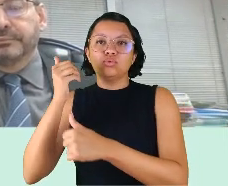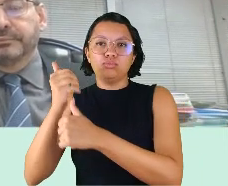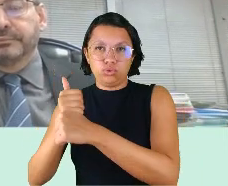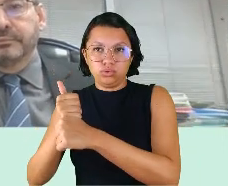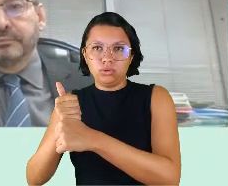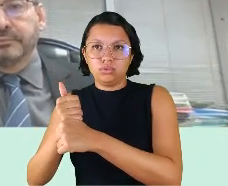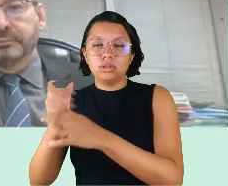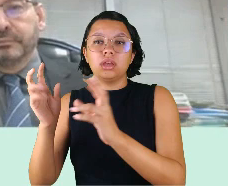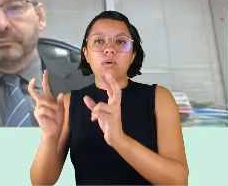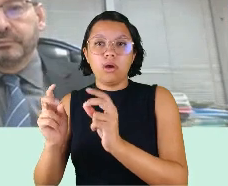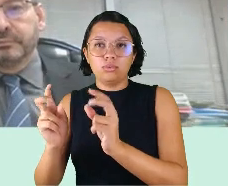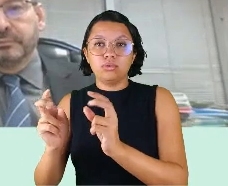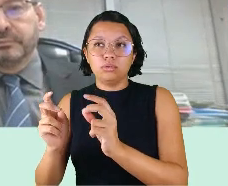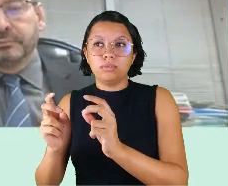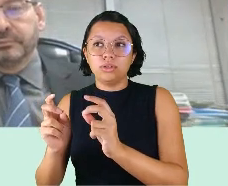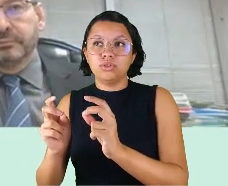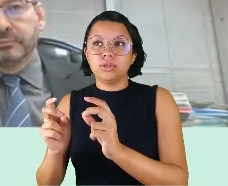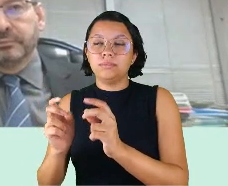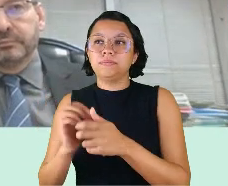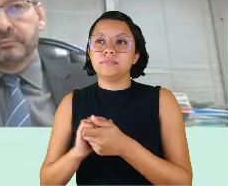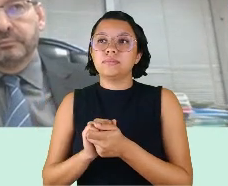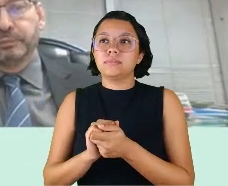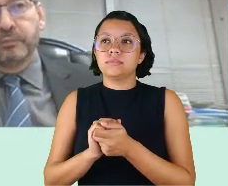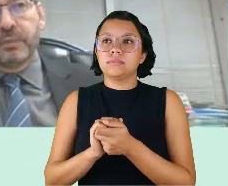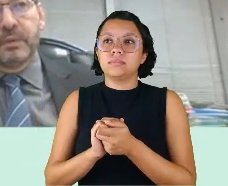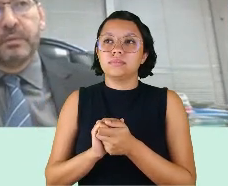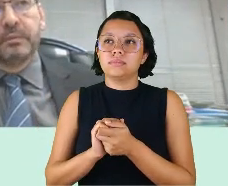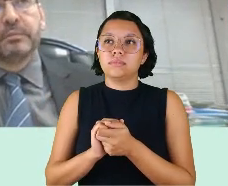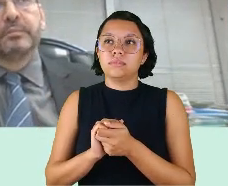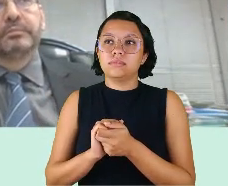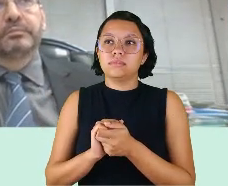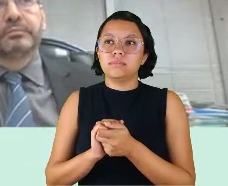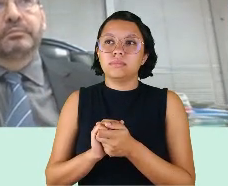a substituição automática